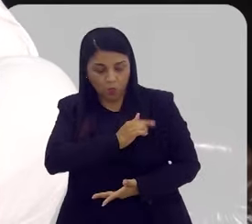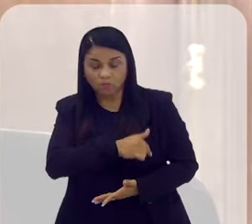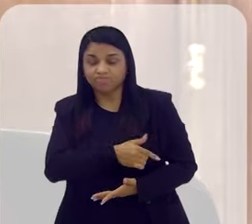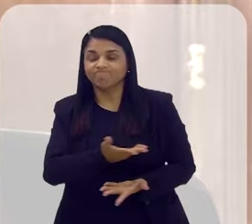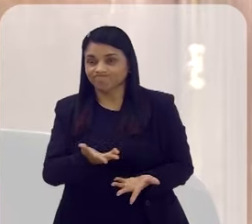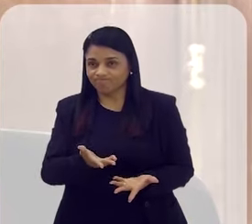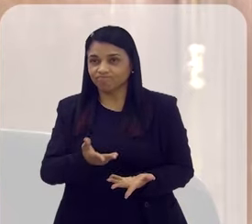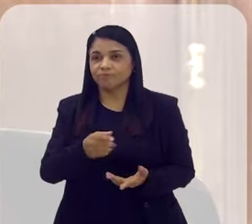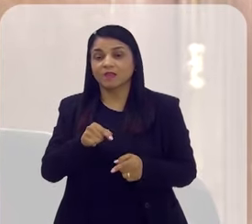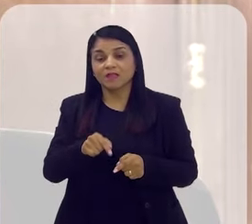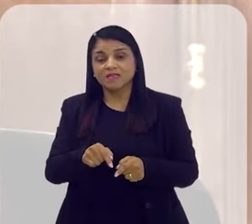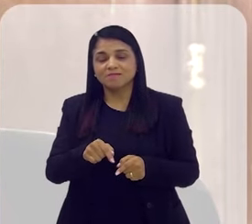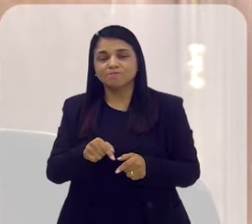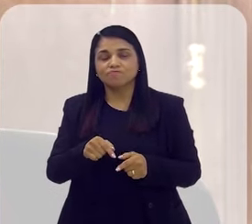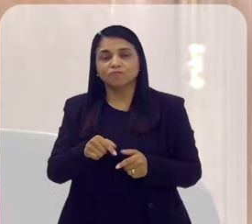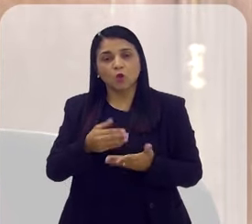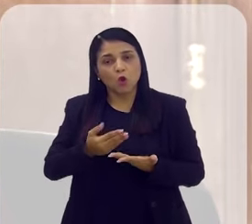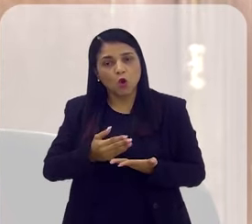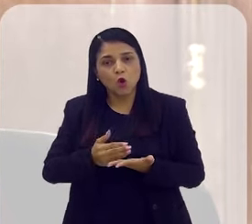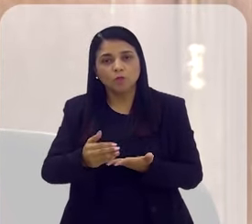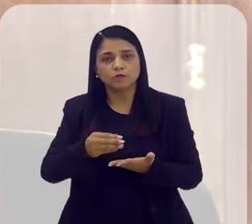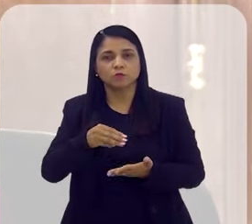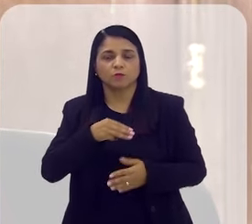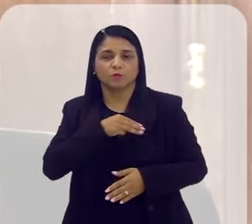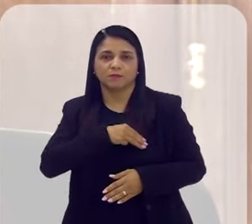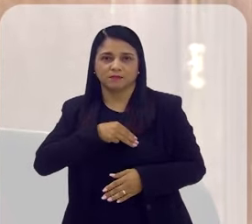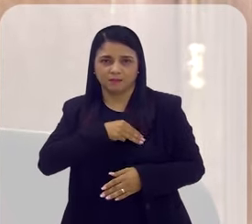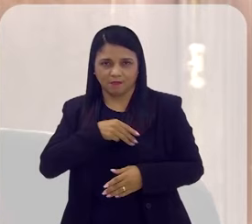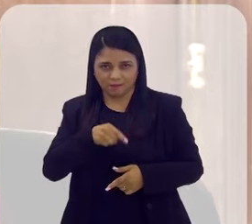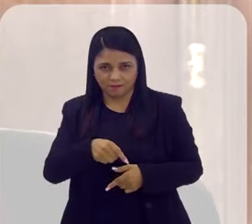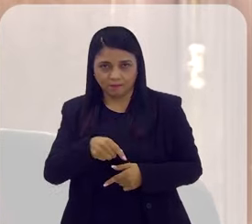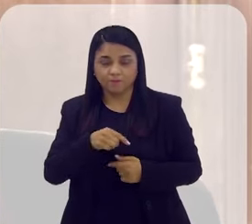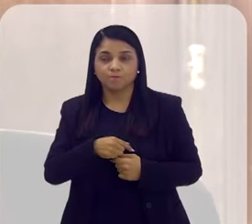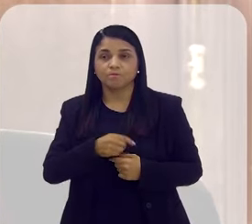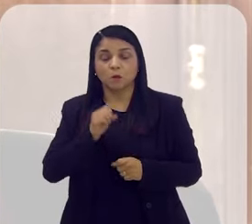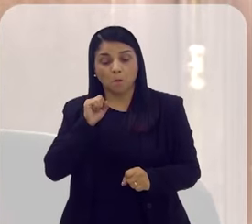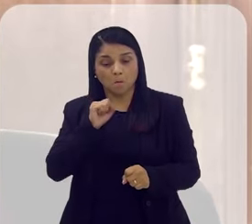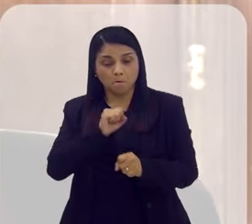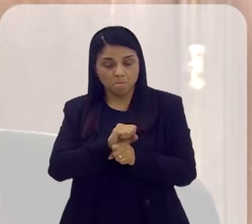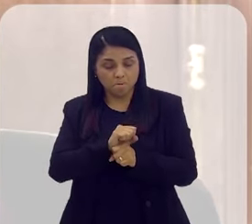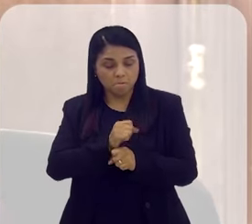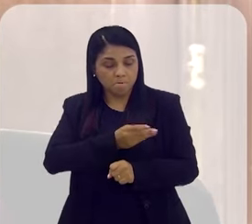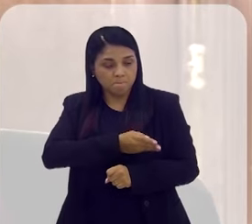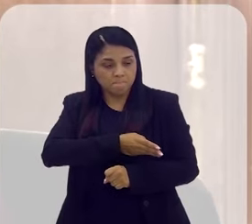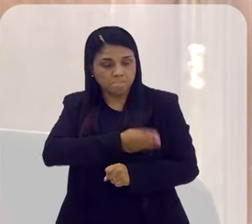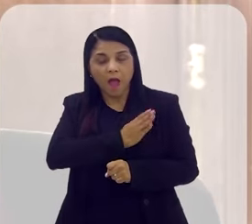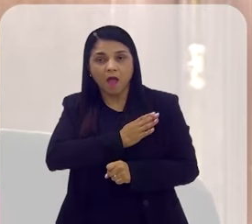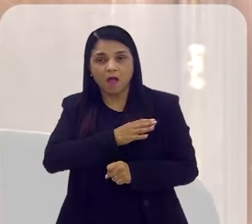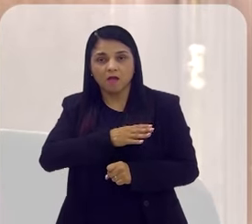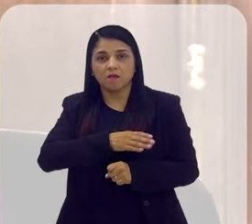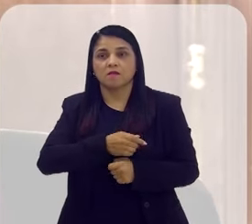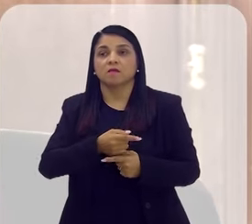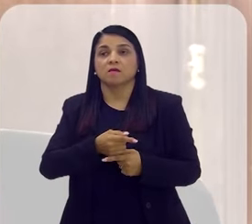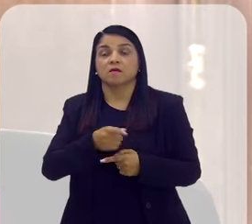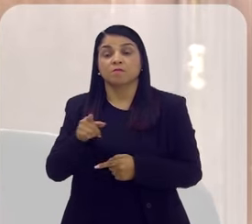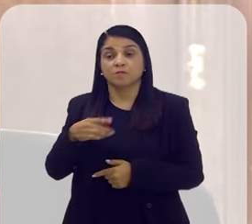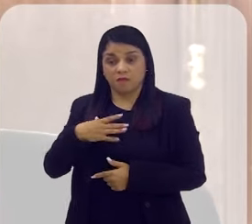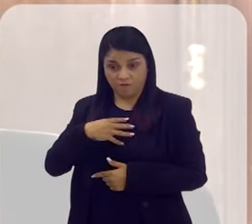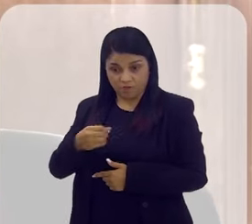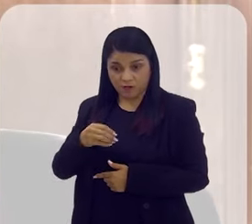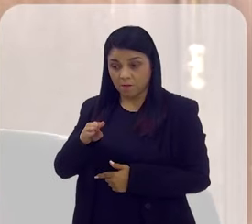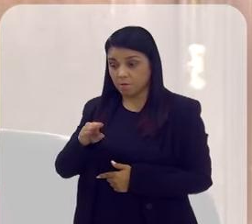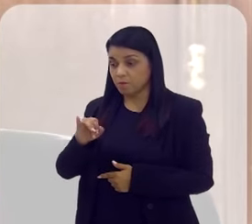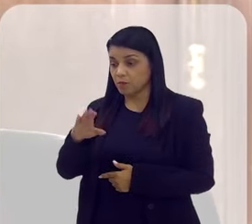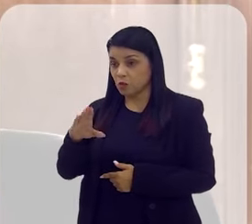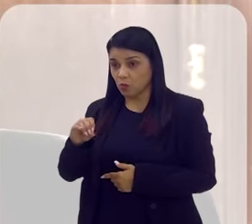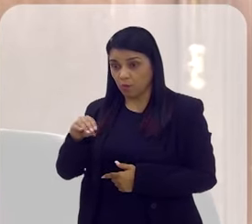Desse jeito. E aí, dali começou meu ministério. Por quê? Eu tive a parada cardiorrespiratória, né? E minha